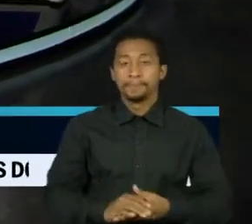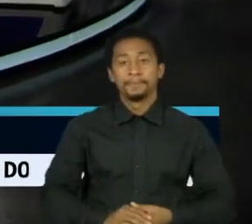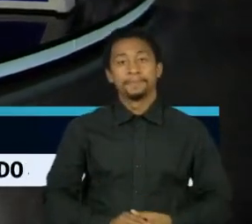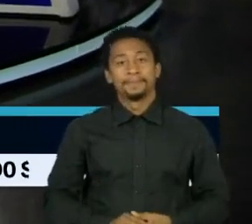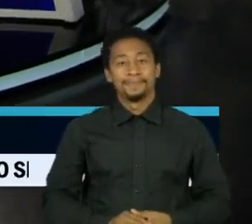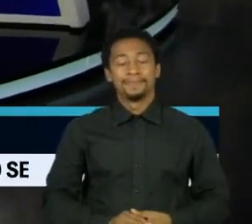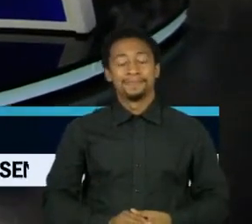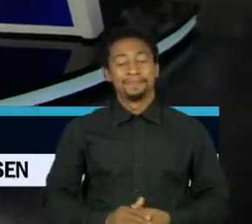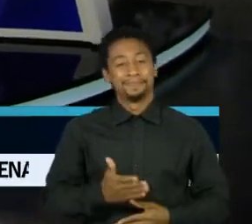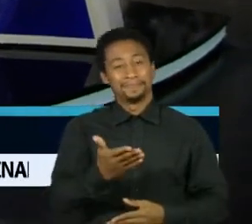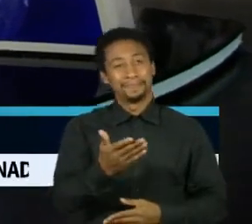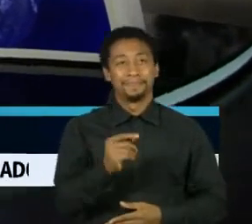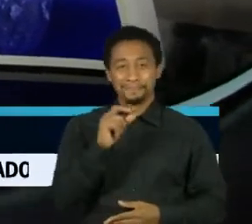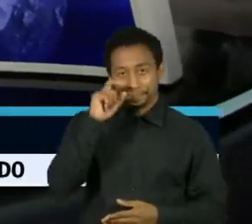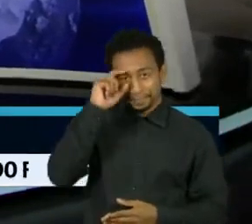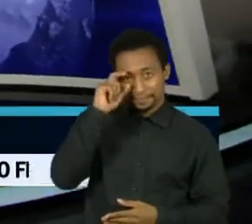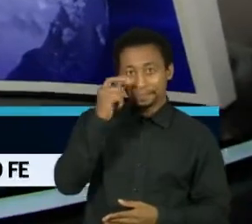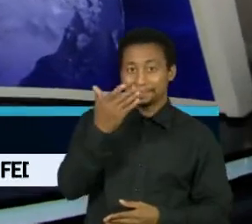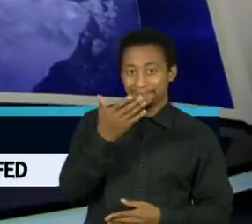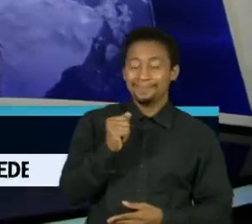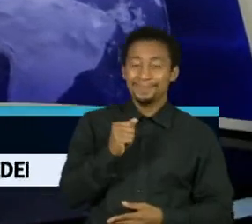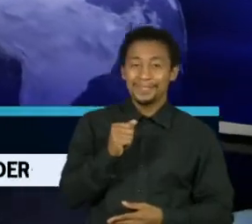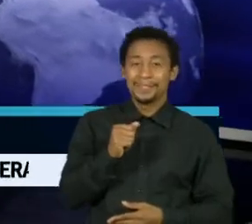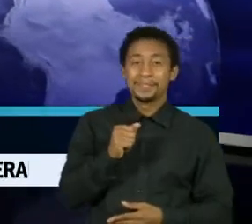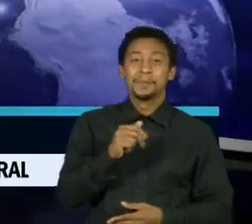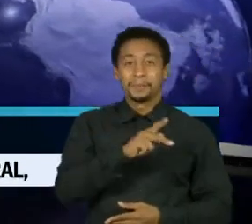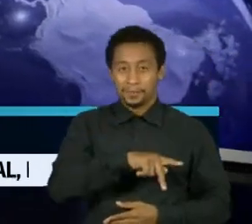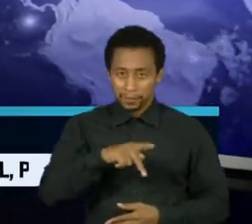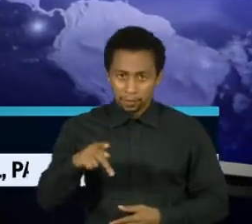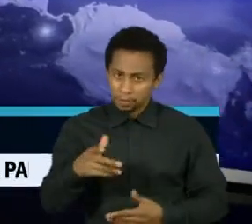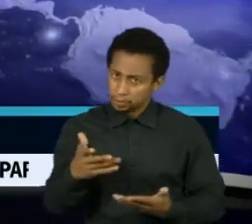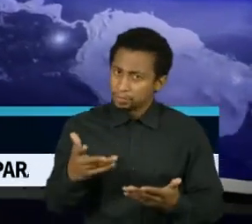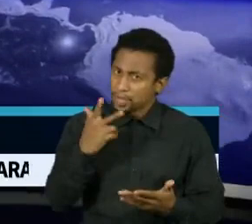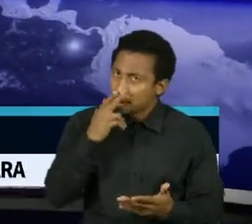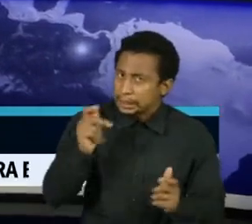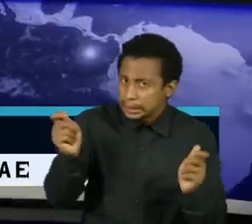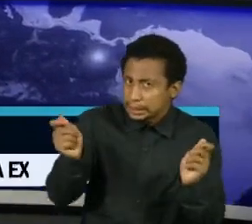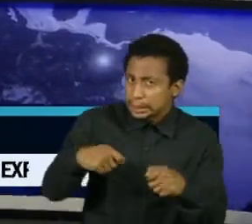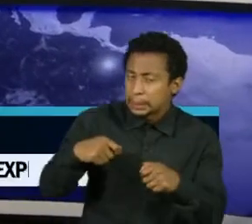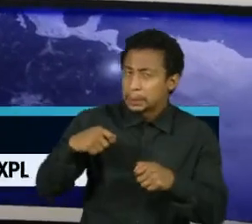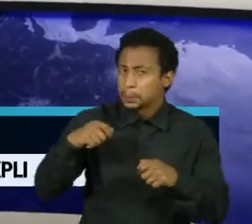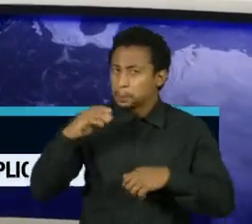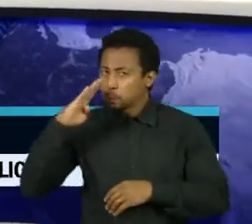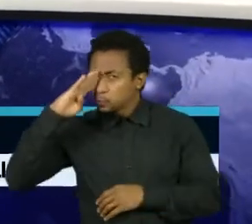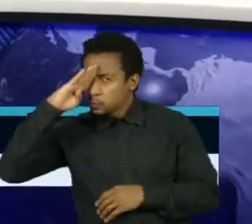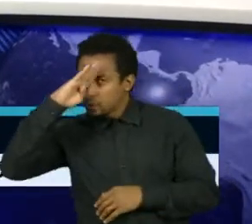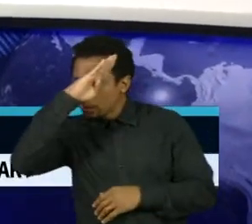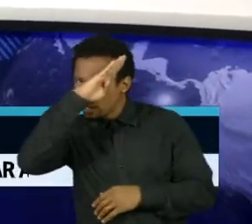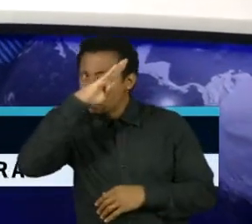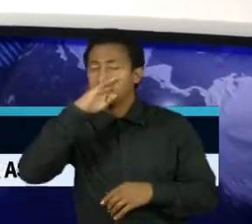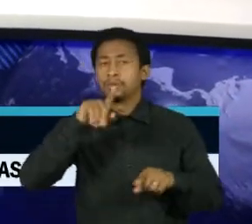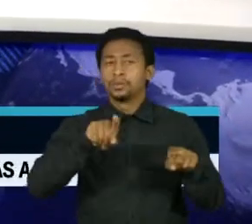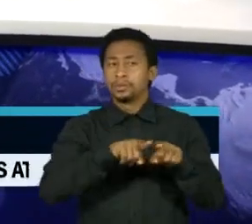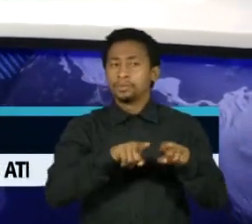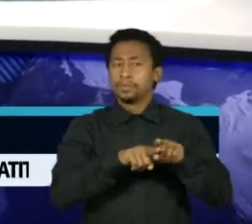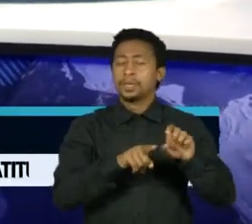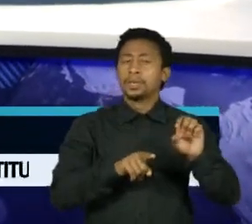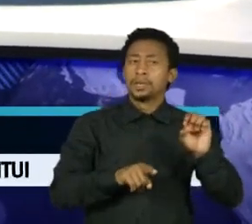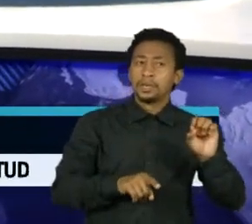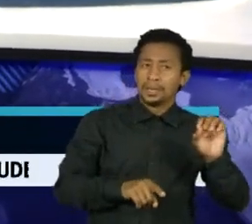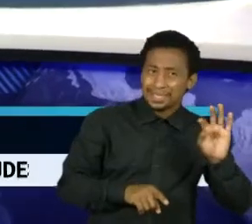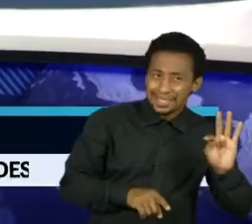Professor, o senhor acha que existe uma chance de uma relação mais pacífica entre o presidente Jair Bolsonaro com a nova presidência do TSE ou